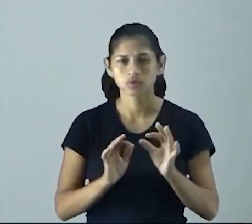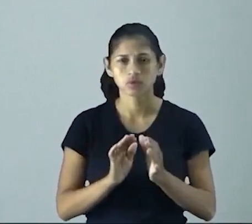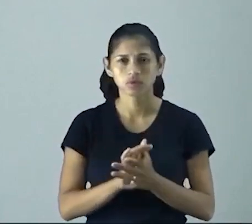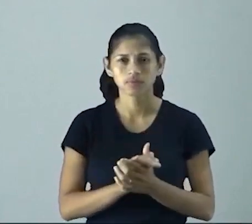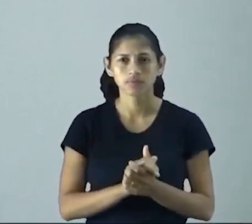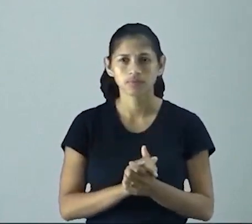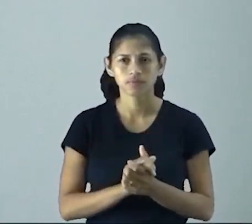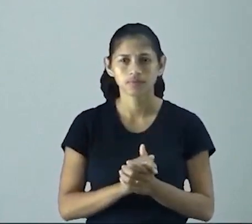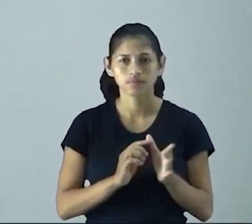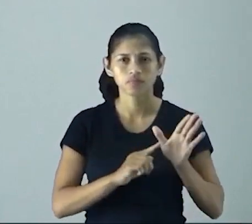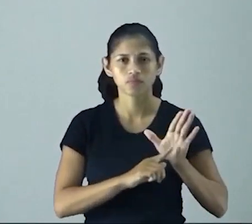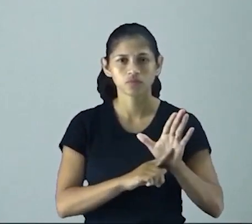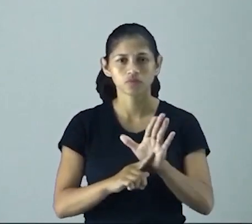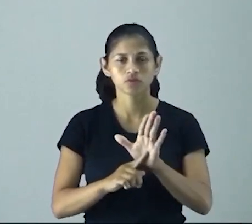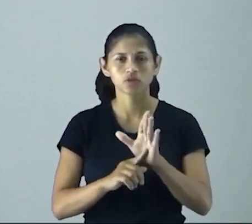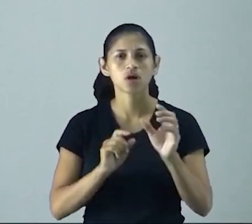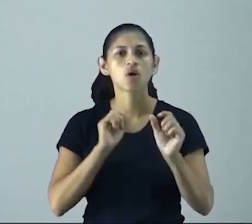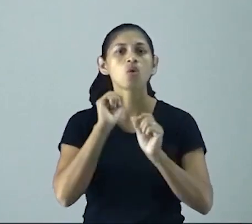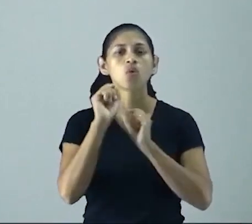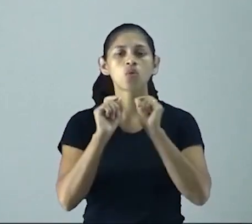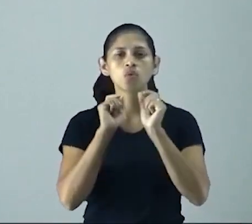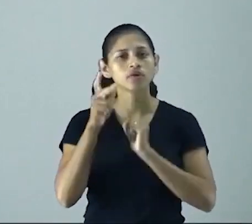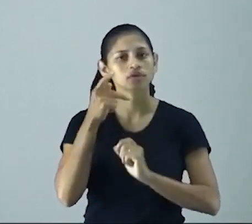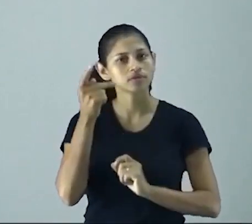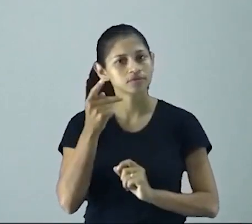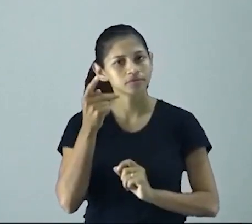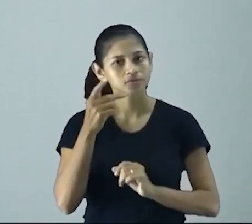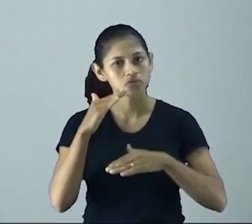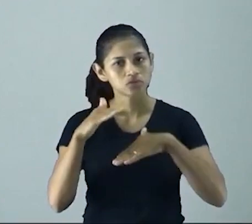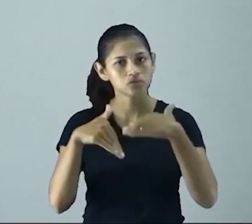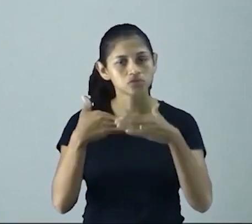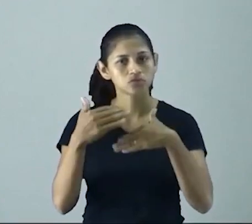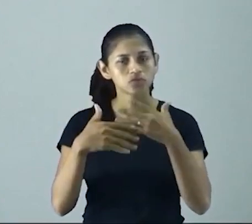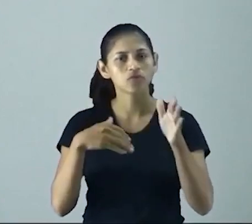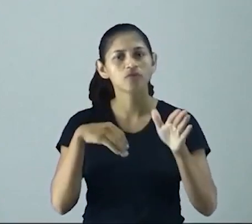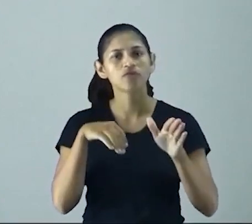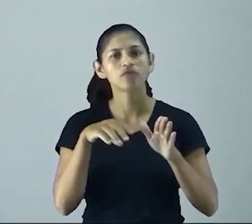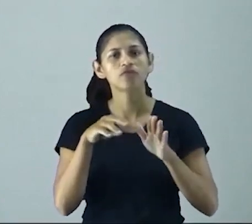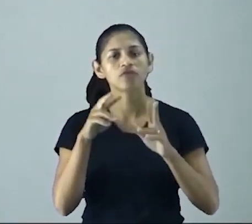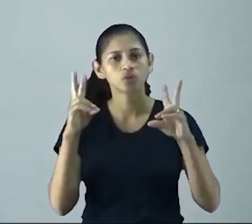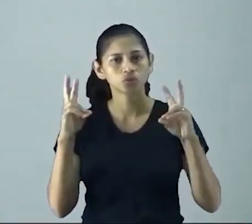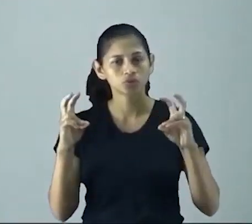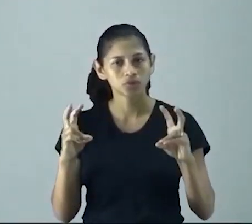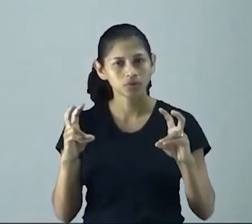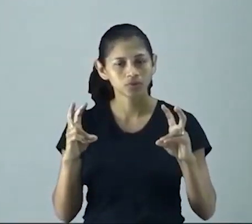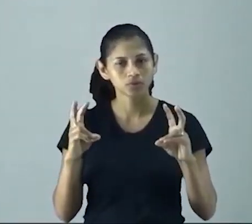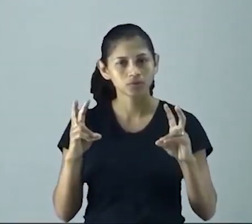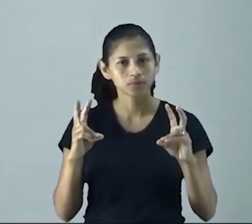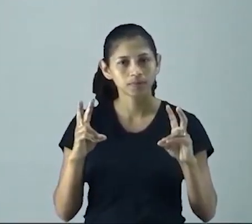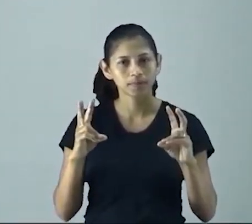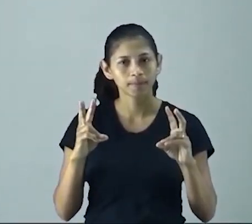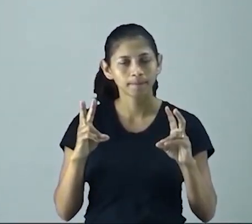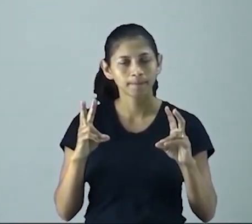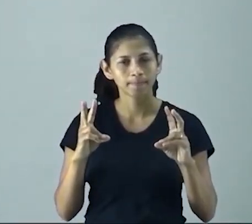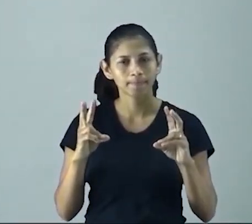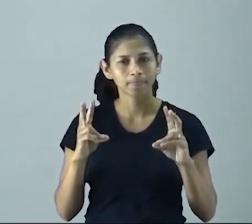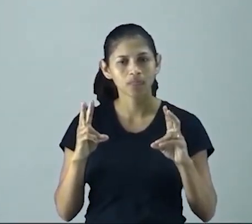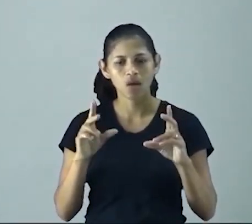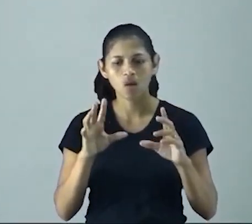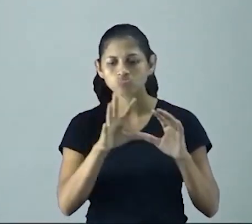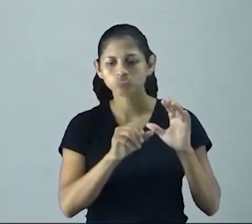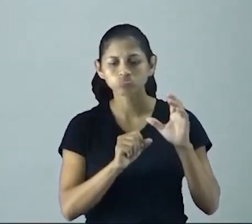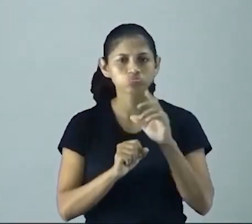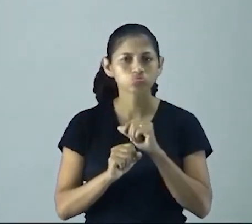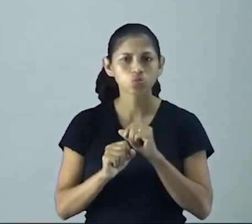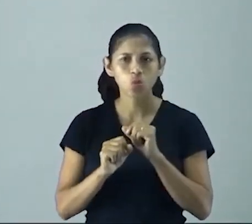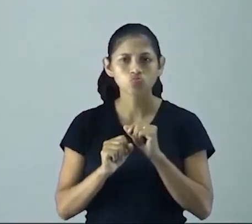vai mostrar do que você vai falar, desenvolver aquele assunto que você está falando, buscando argumentos, né, de outras pessoas também